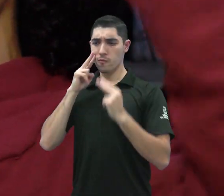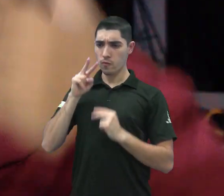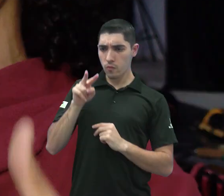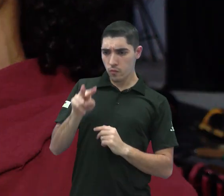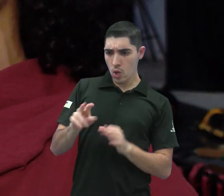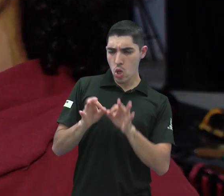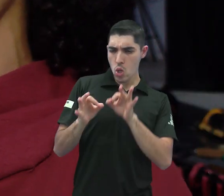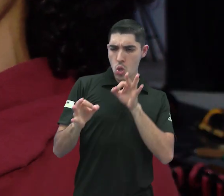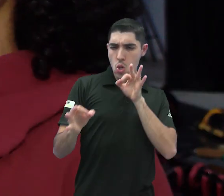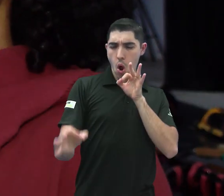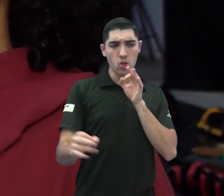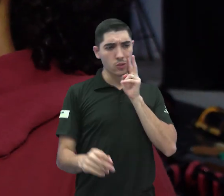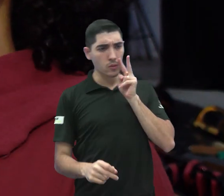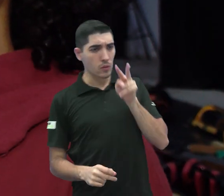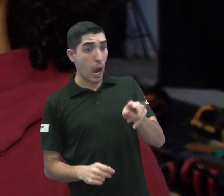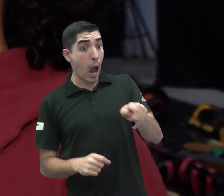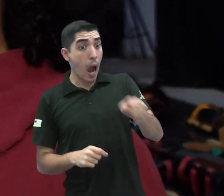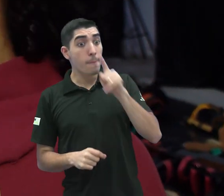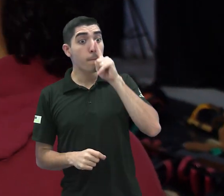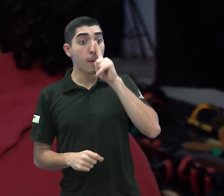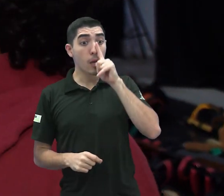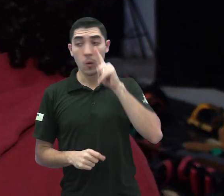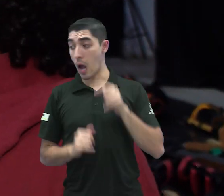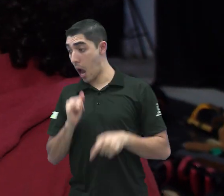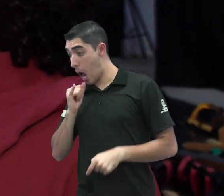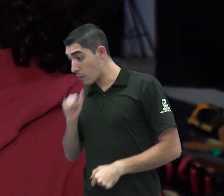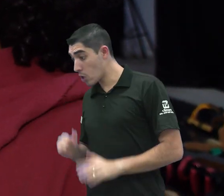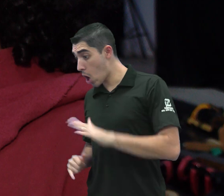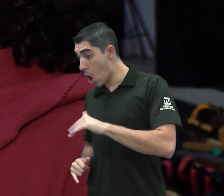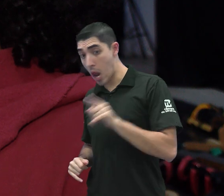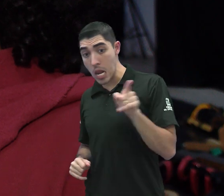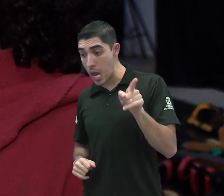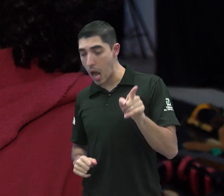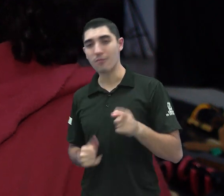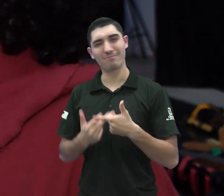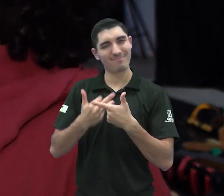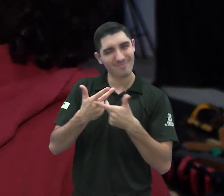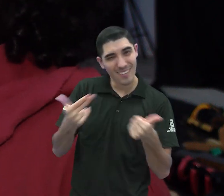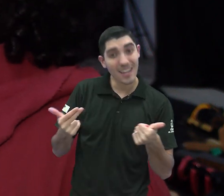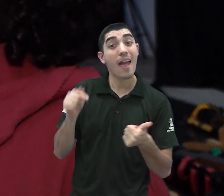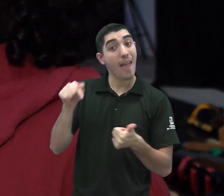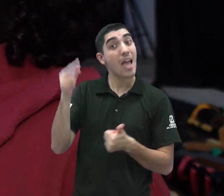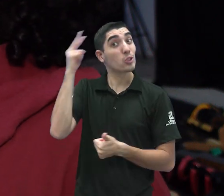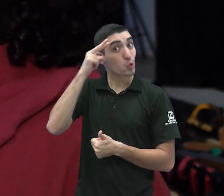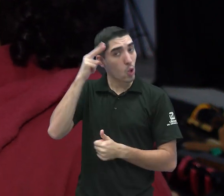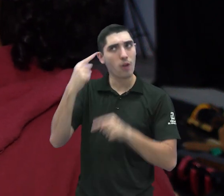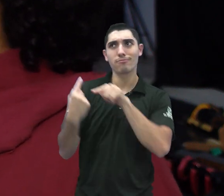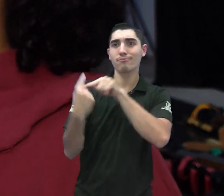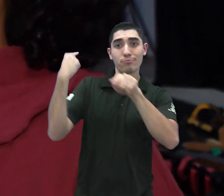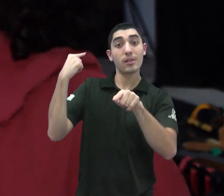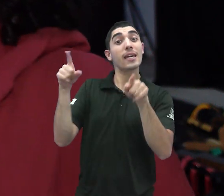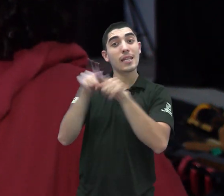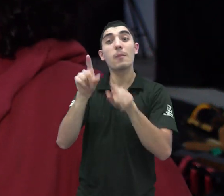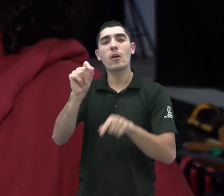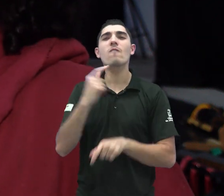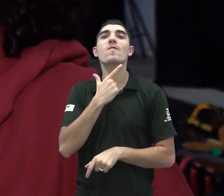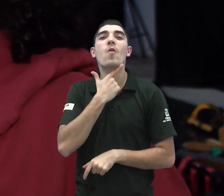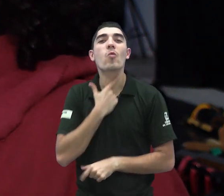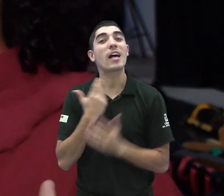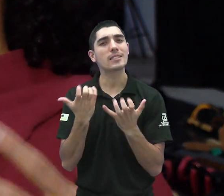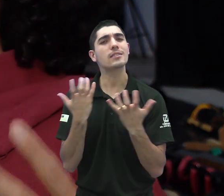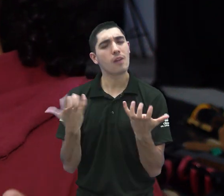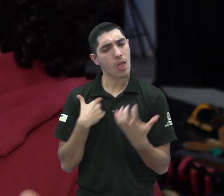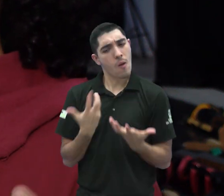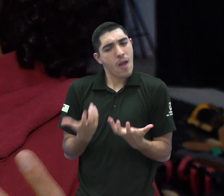isso enxergar os perigos e ver as coisas antes, imediatamente também vem o desejo de ver mais alto, porque a